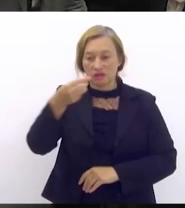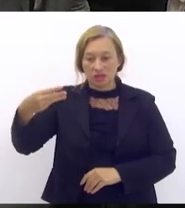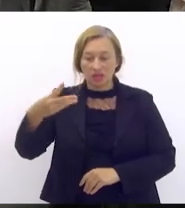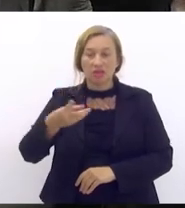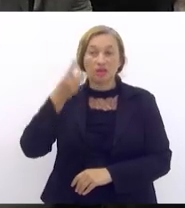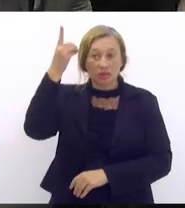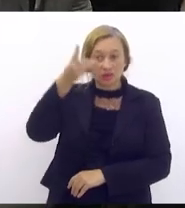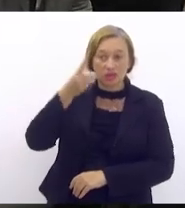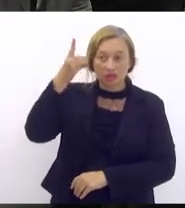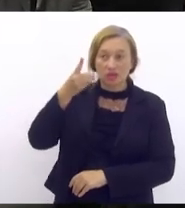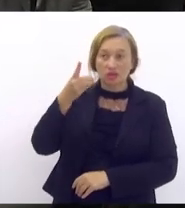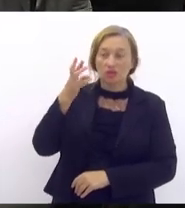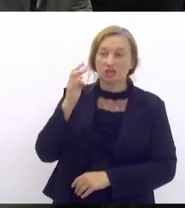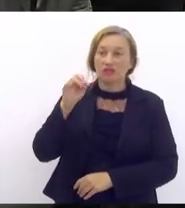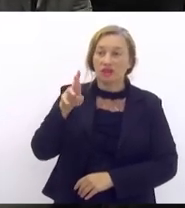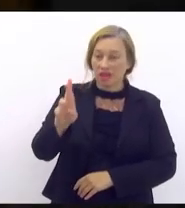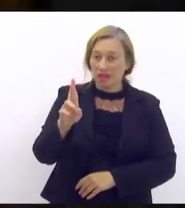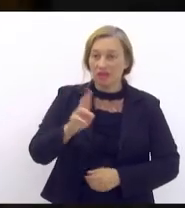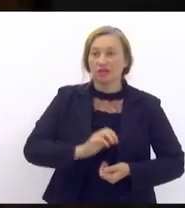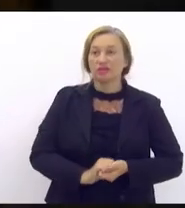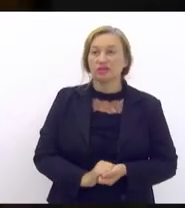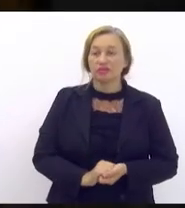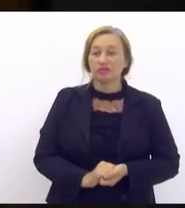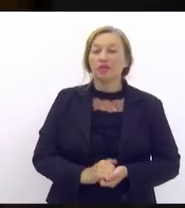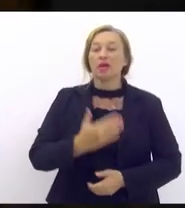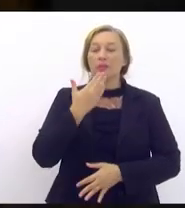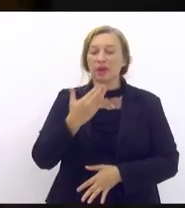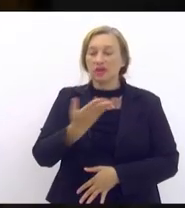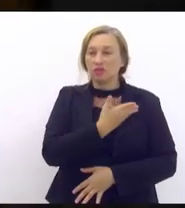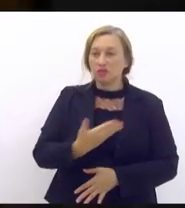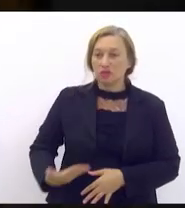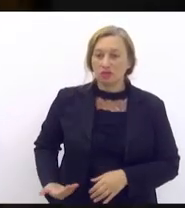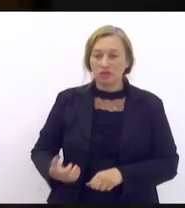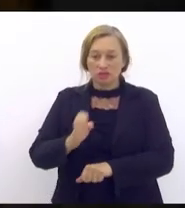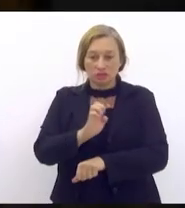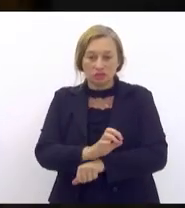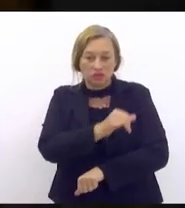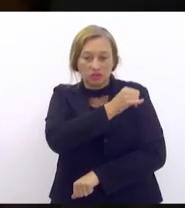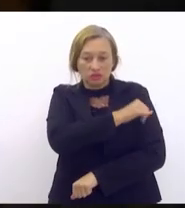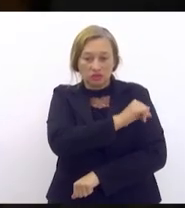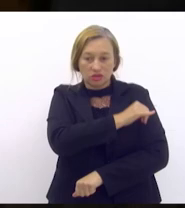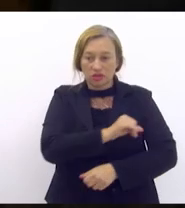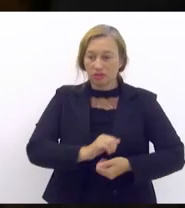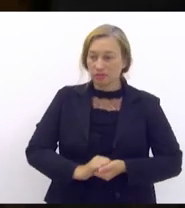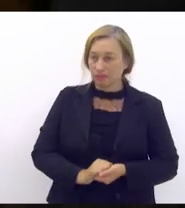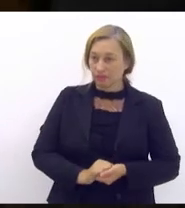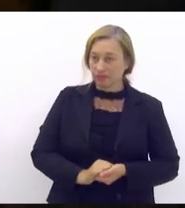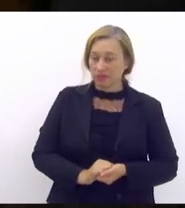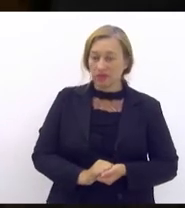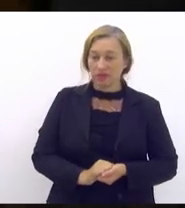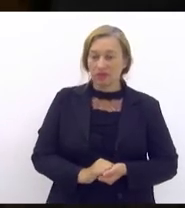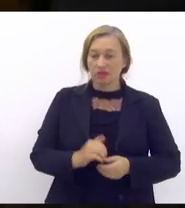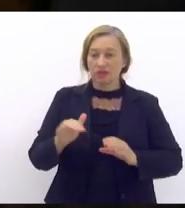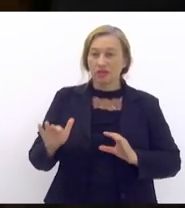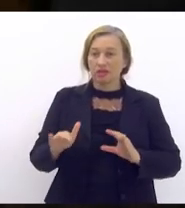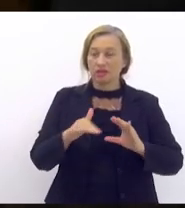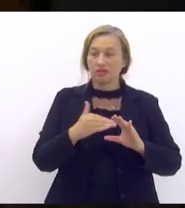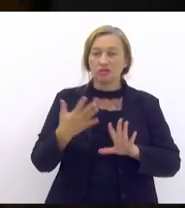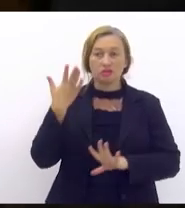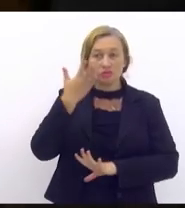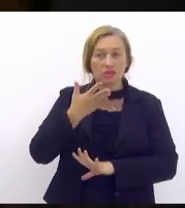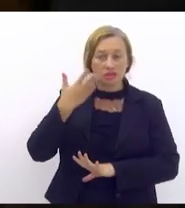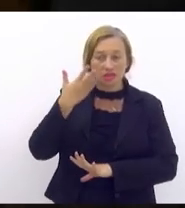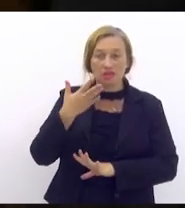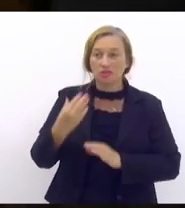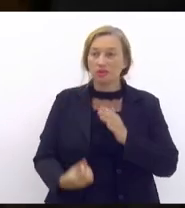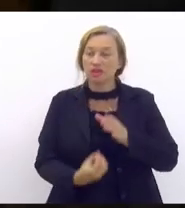de autoria do deputado Rosenberg Reis, que solicita ao excelentíssimo senhor governador do estado do Rio de Janeiro o envio de mensagem dispondo